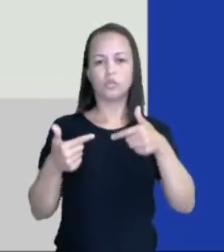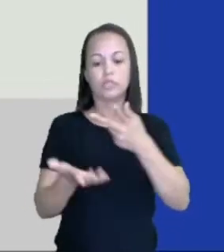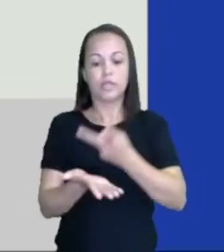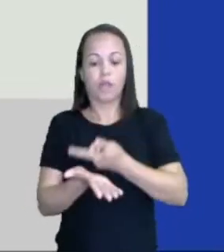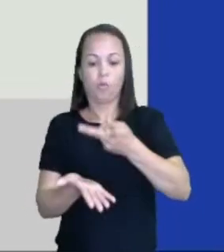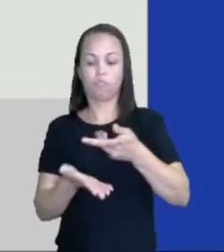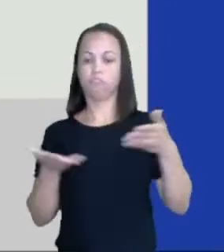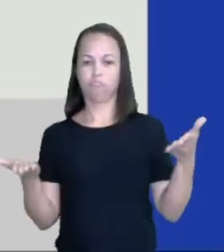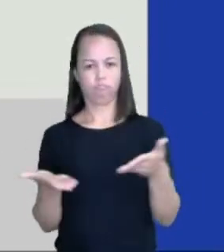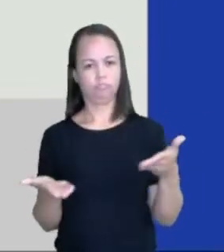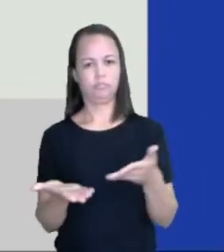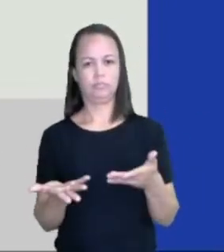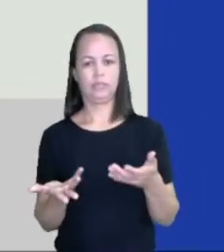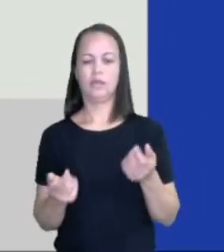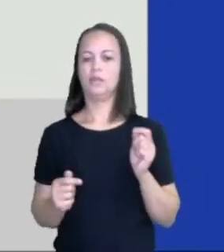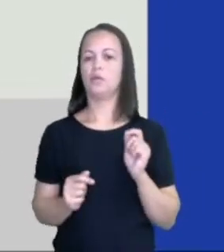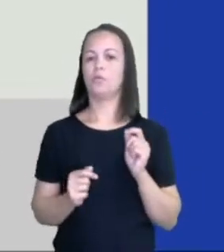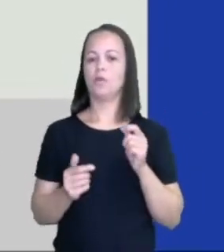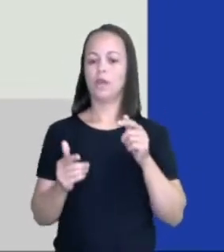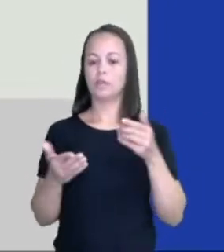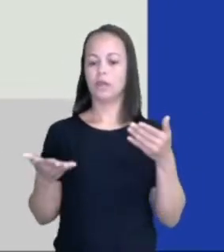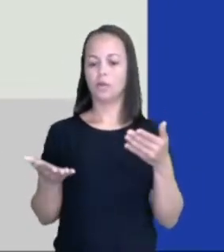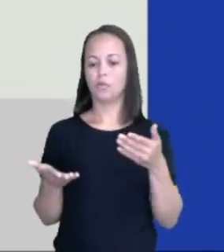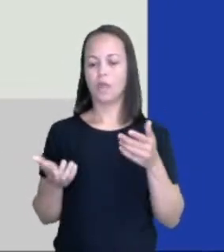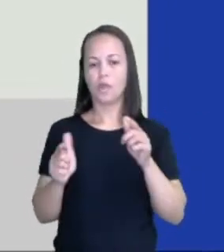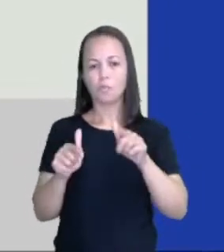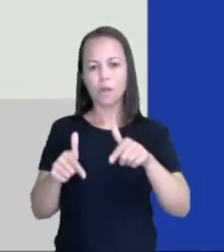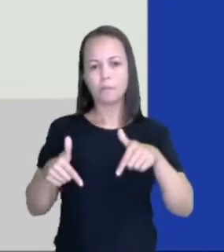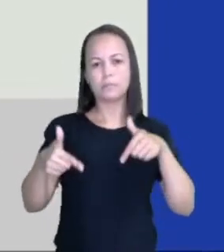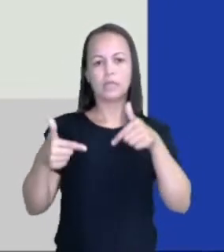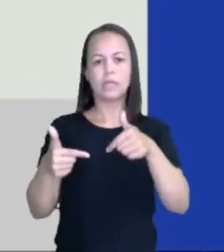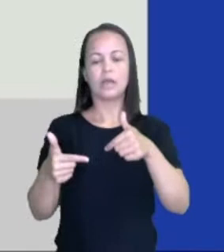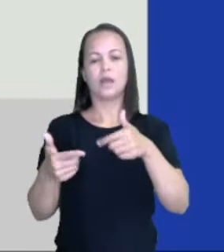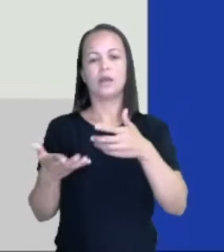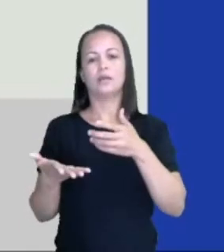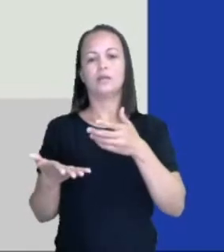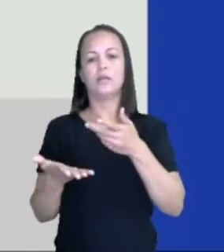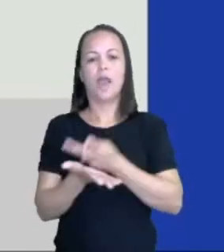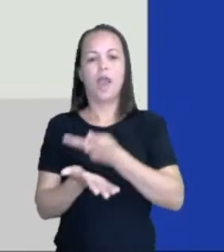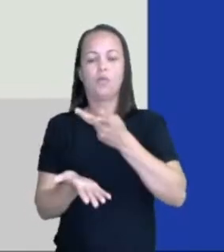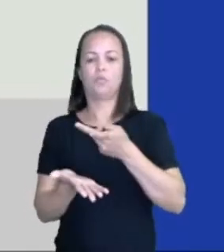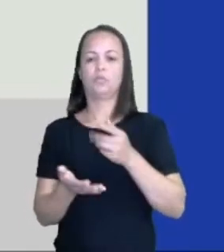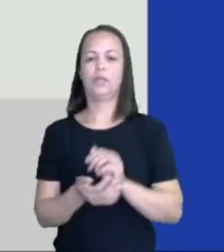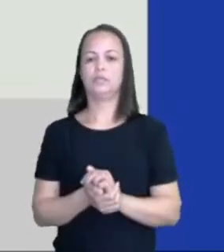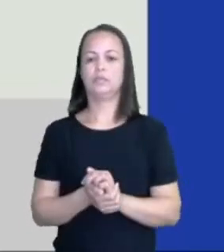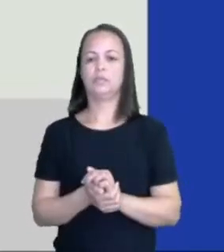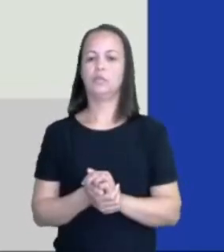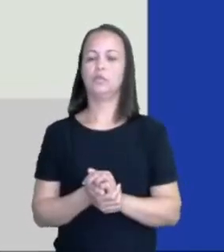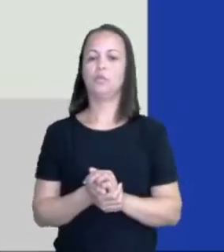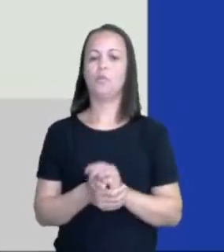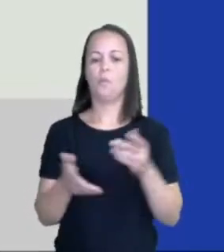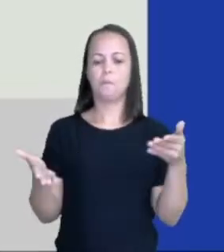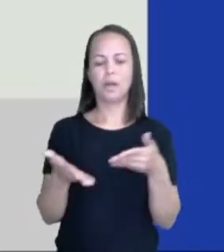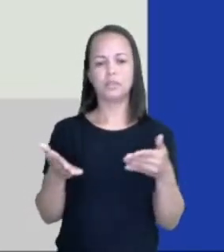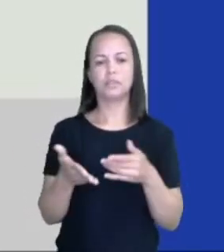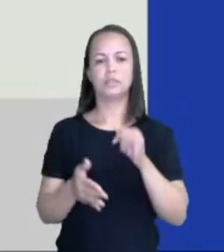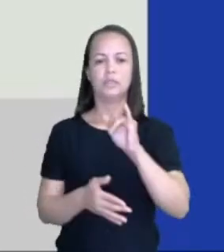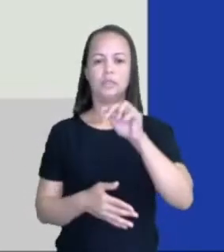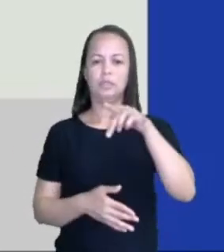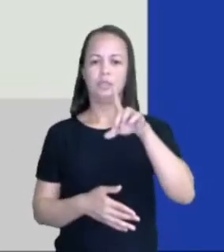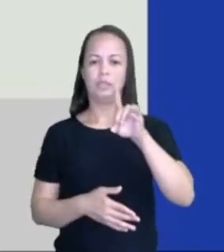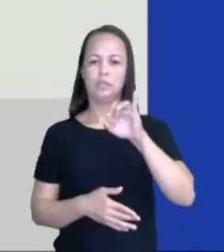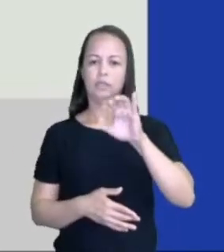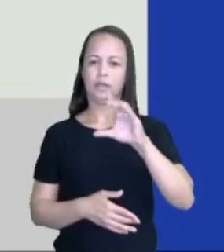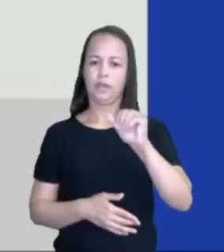acontecendo agora, não é uma hipótese, é uma ação que realmente está acontecendo. E o presente do indicativo são essas